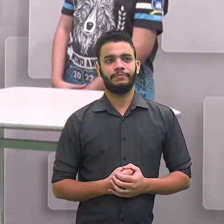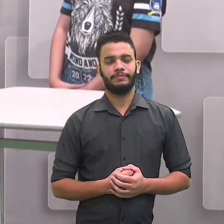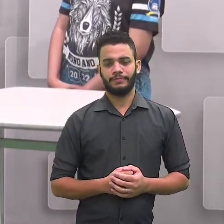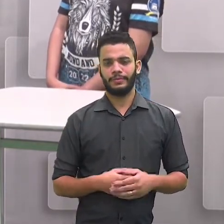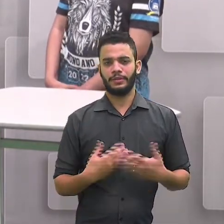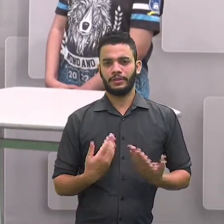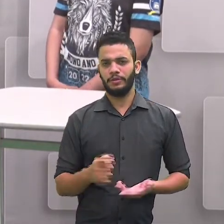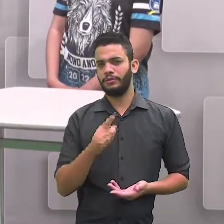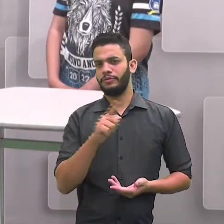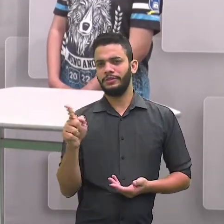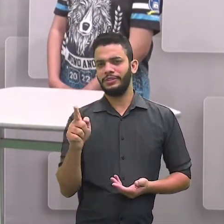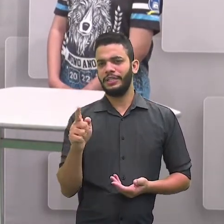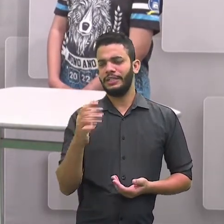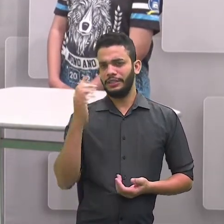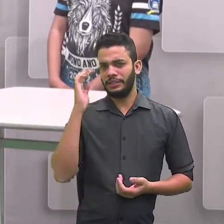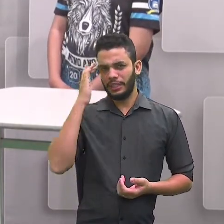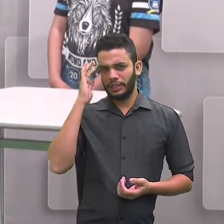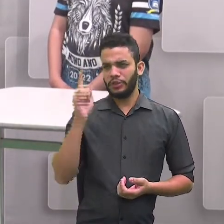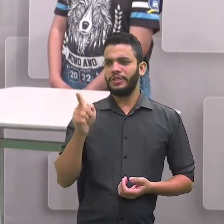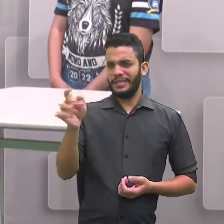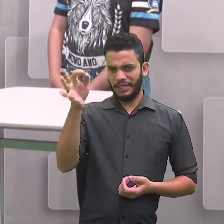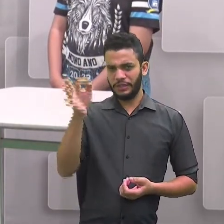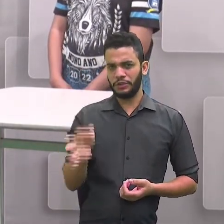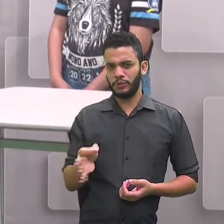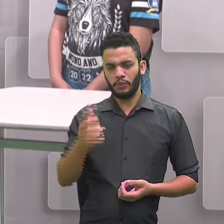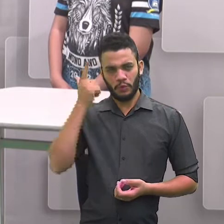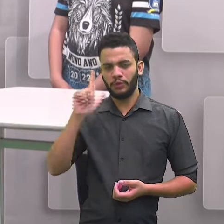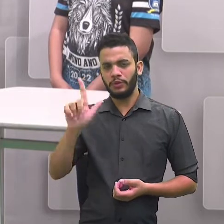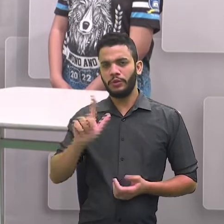E aí, pessoal de casa?